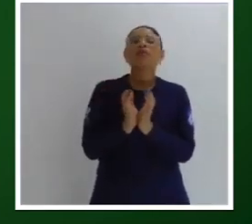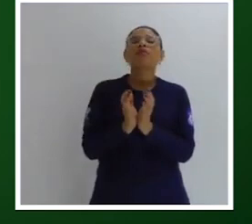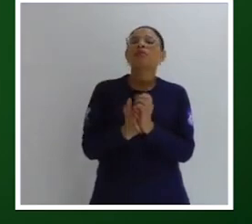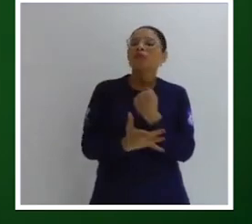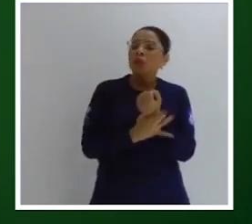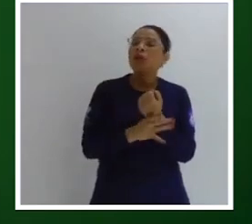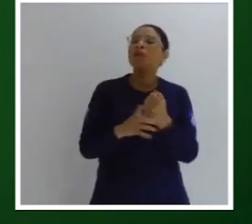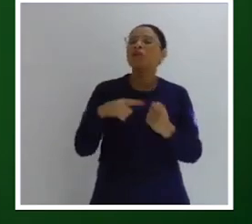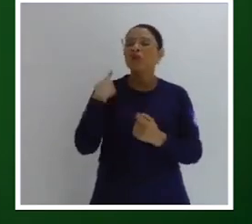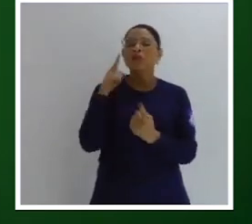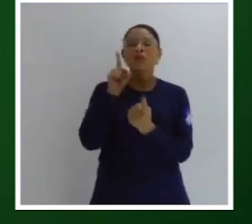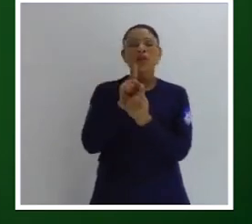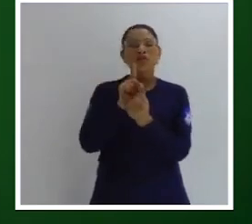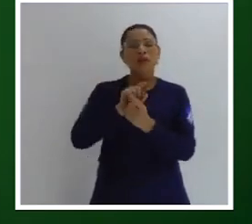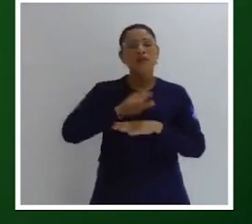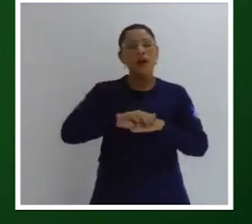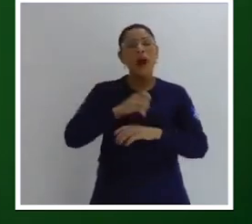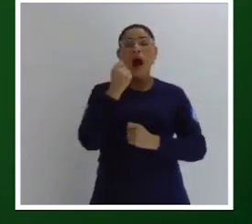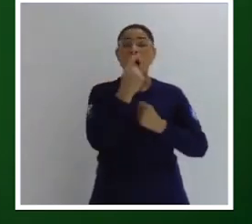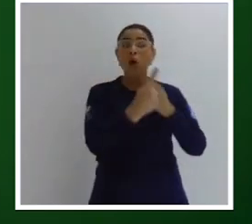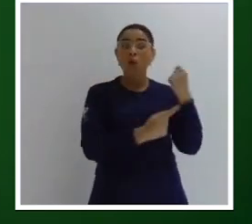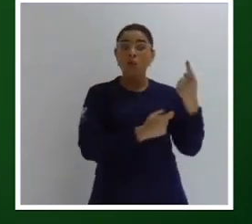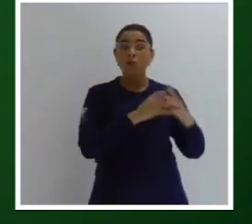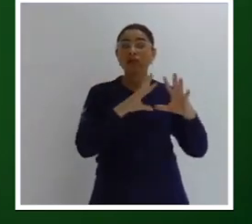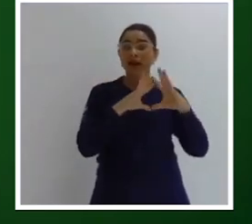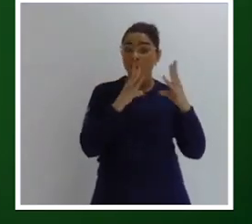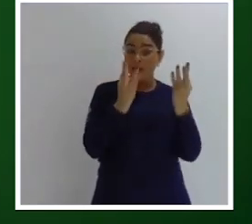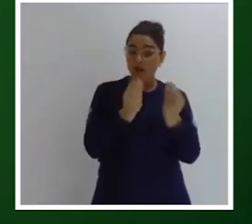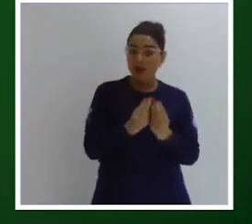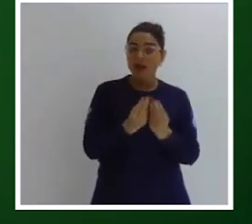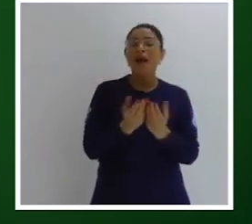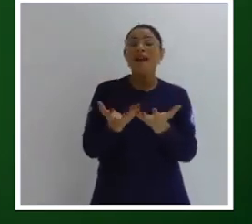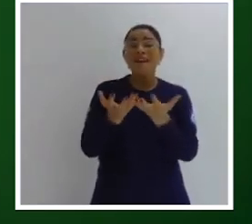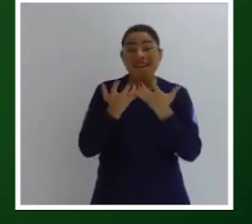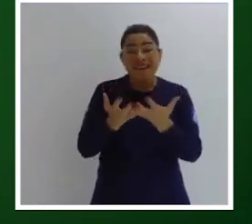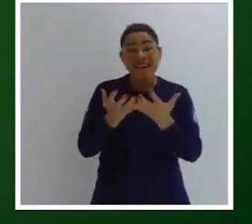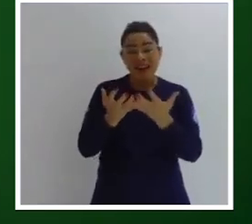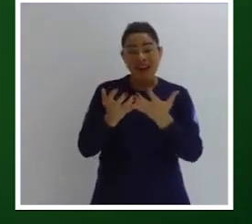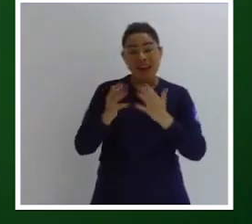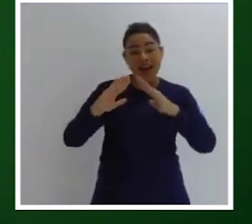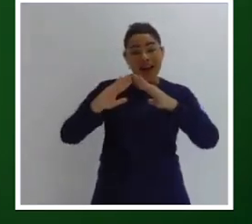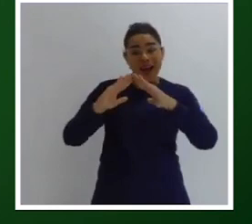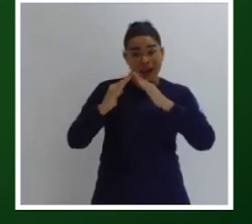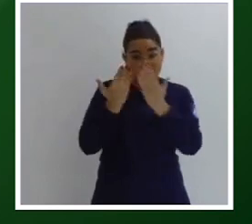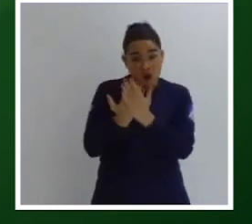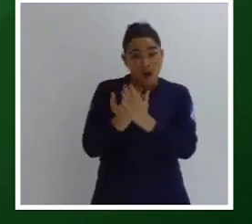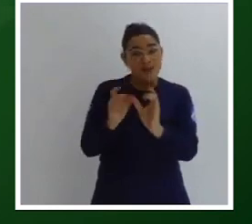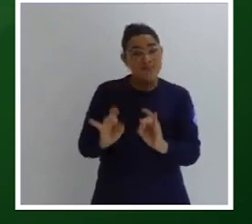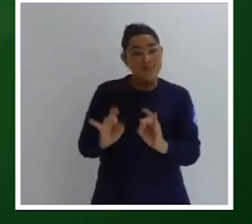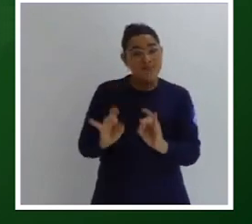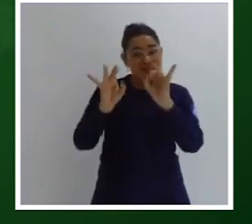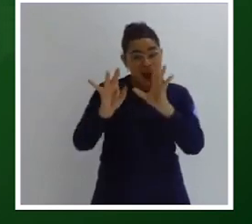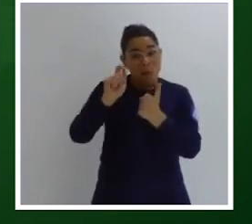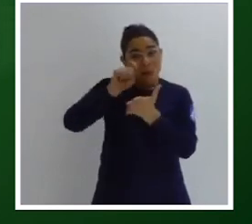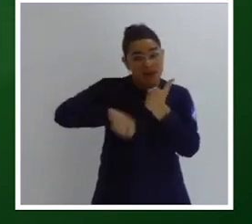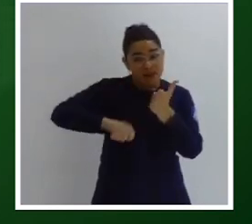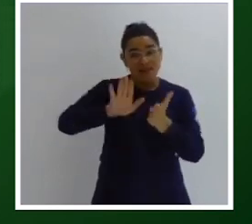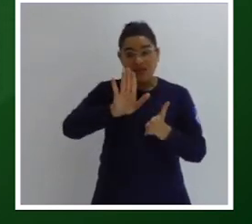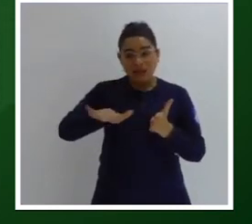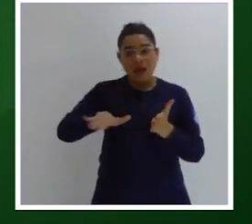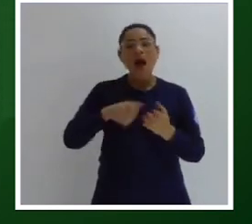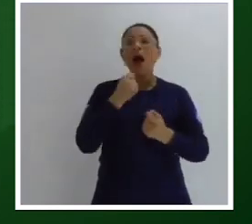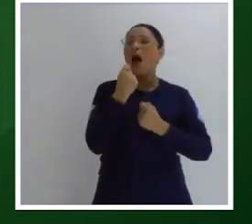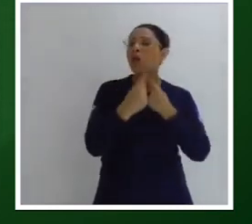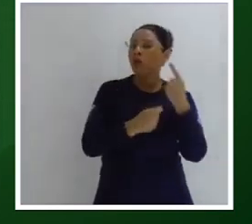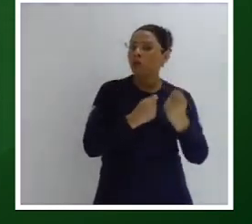alguns pais eles pedem que eles querem as crianças em escola especializadas né tem pai que vai lá